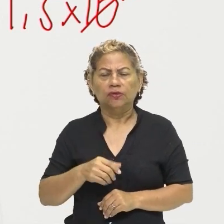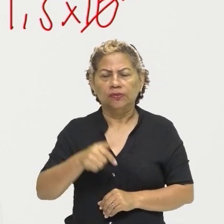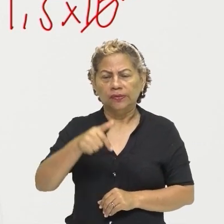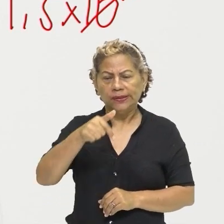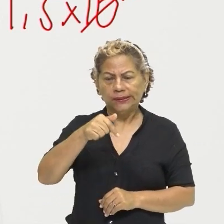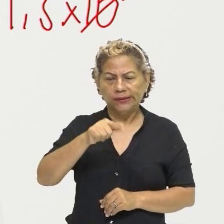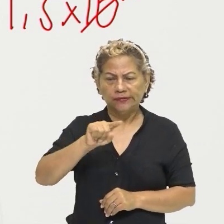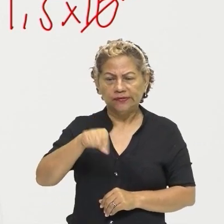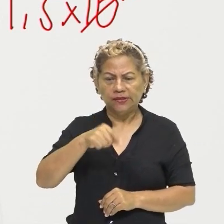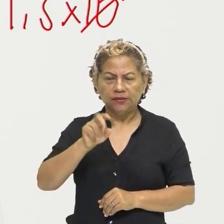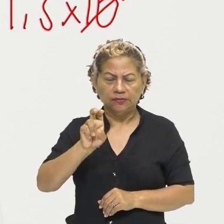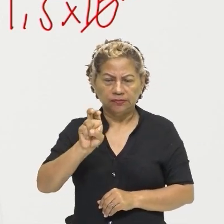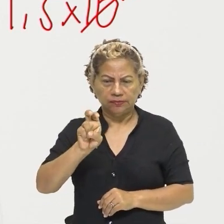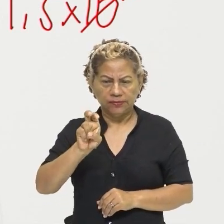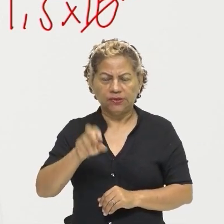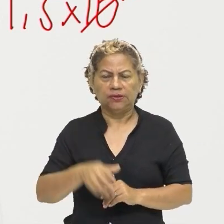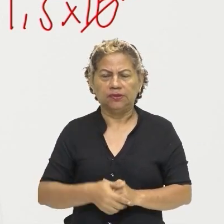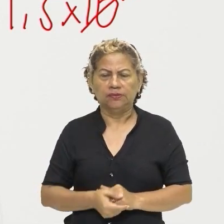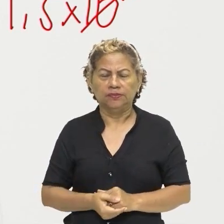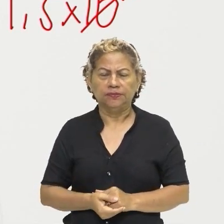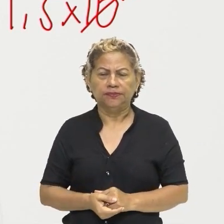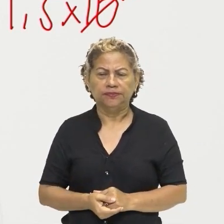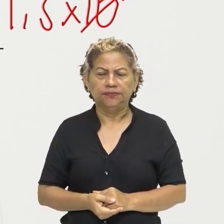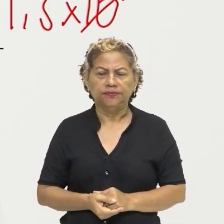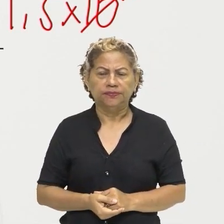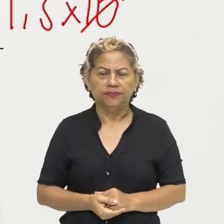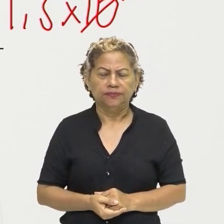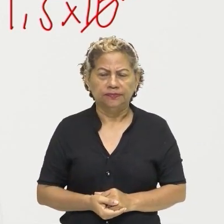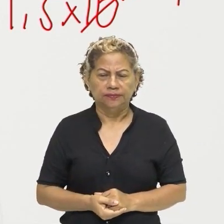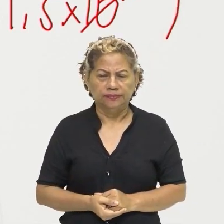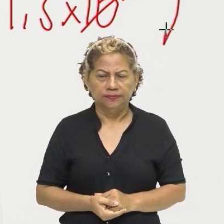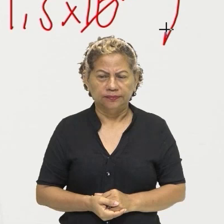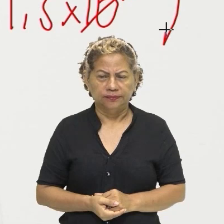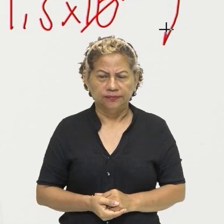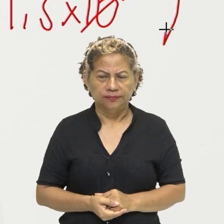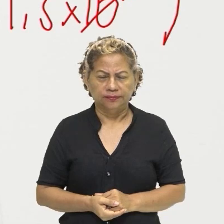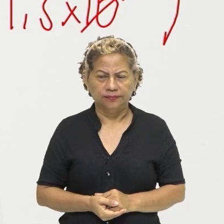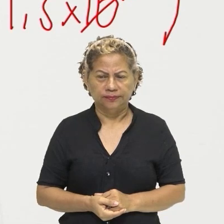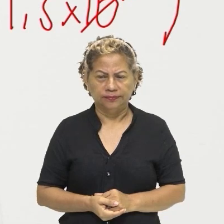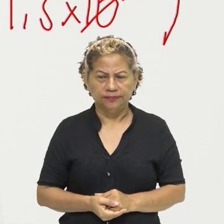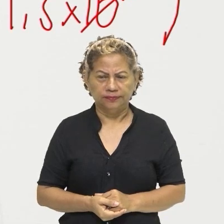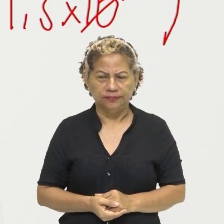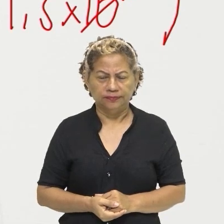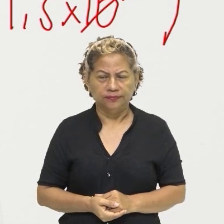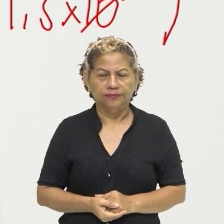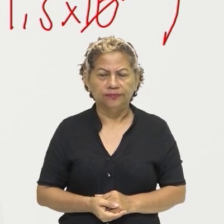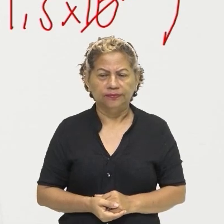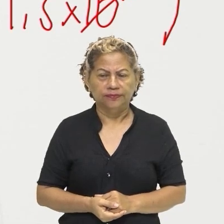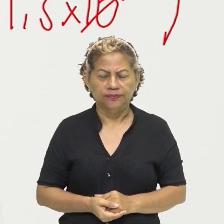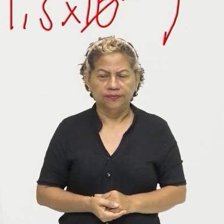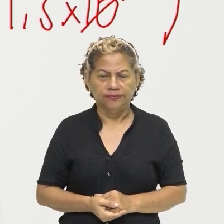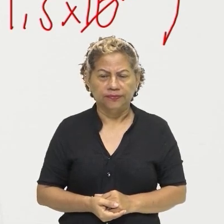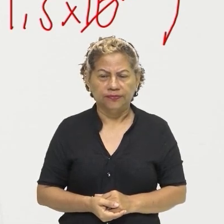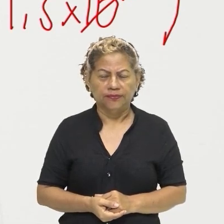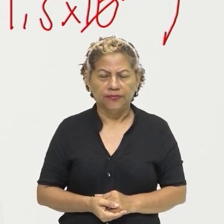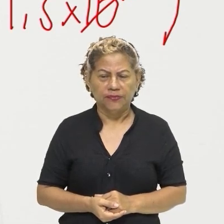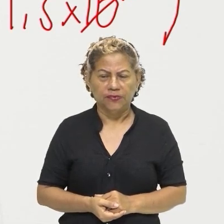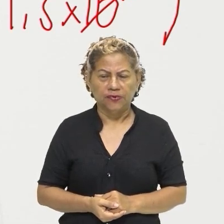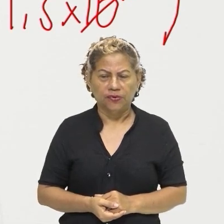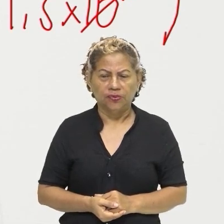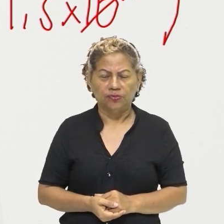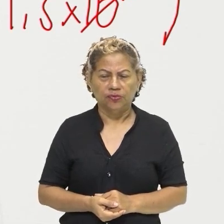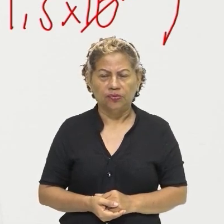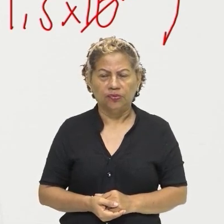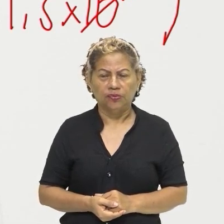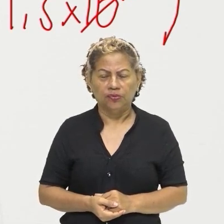aqui tudo ao quadrado, isso aqui tudo ao cubo. Então, quando eu divido lá 7,5